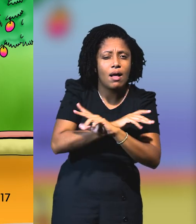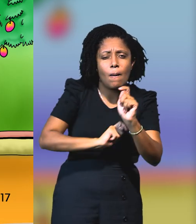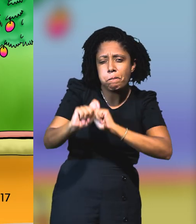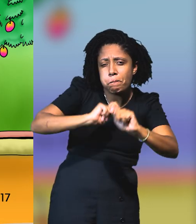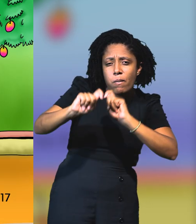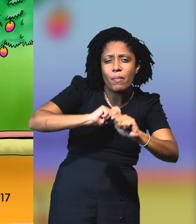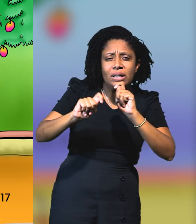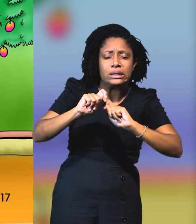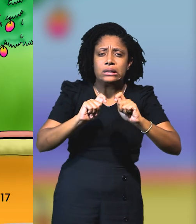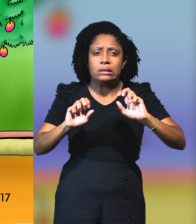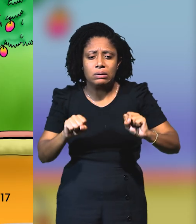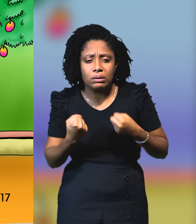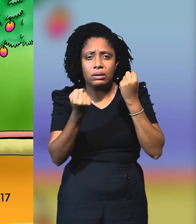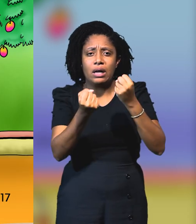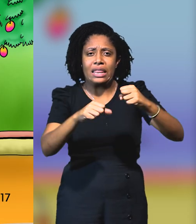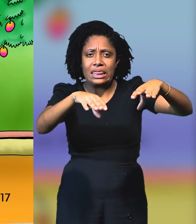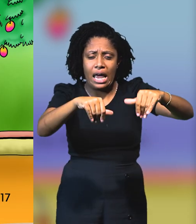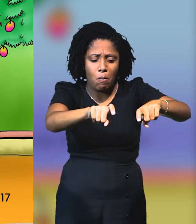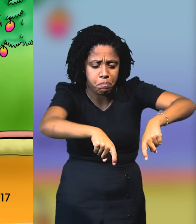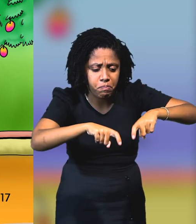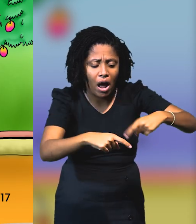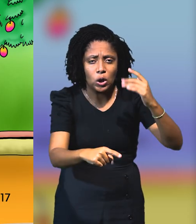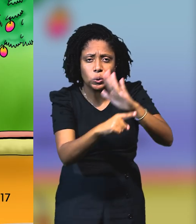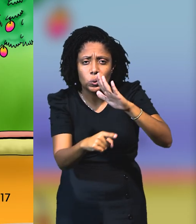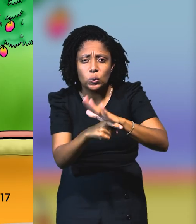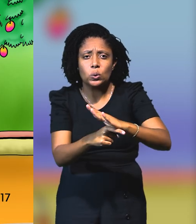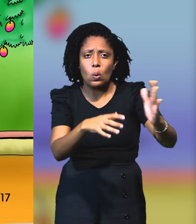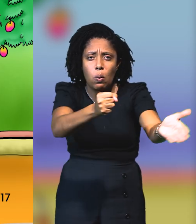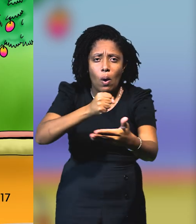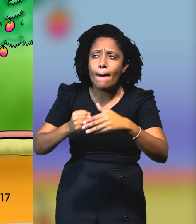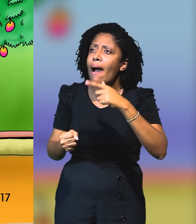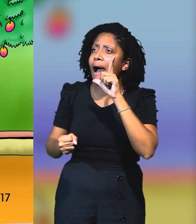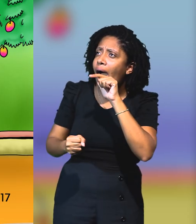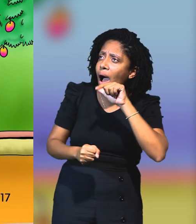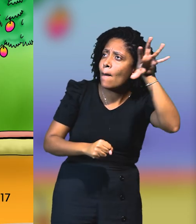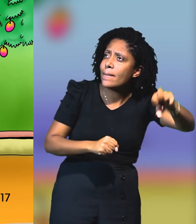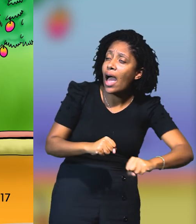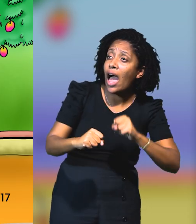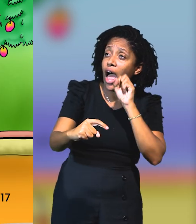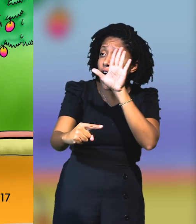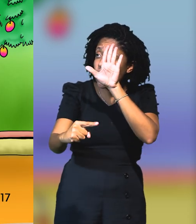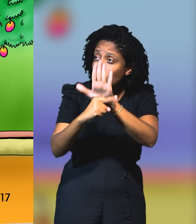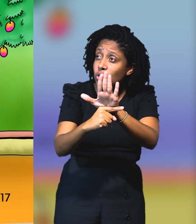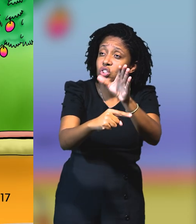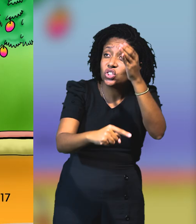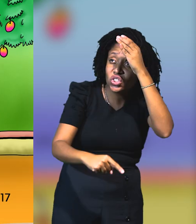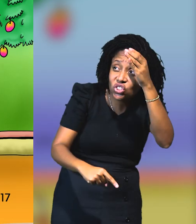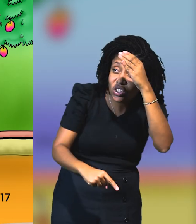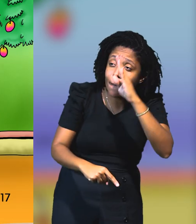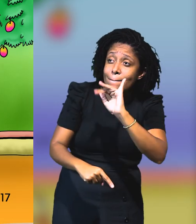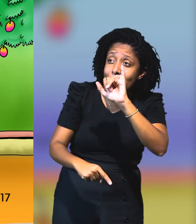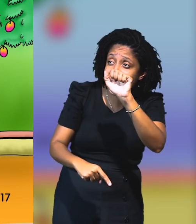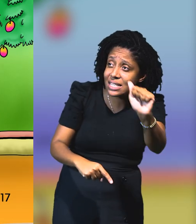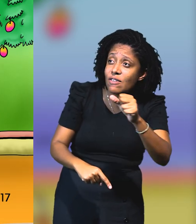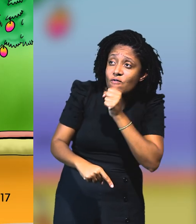de tudo. Terra para dentro de quintal, buscava água, ajudava sua bisa na barraquinha. Quando